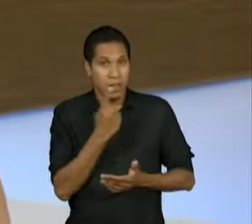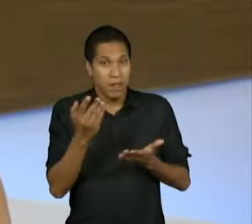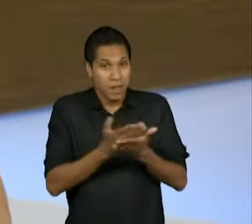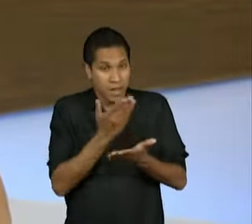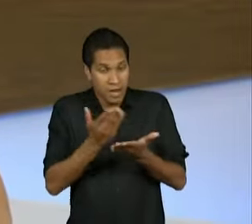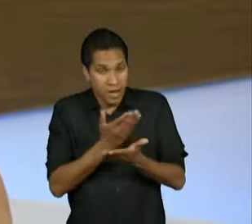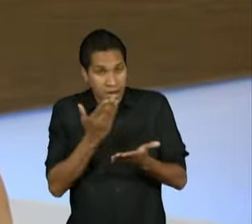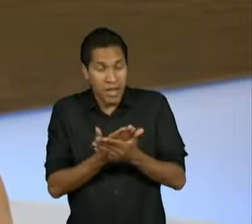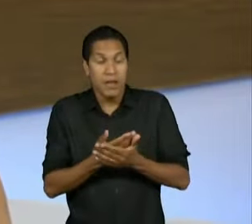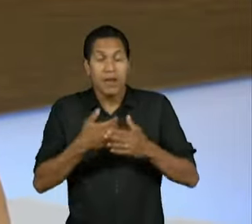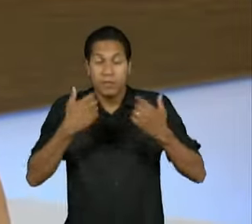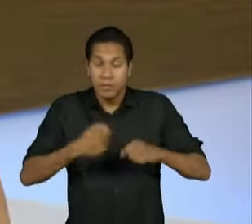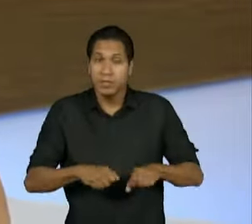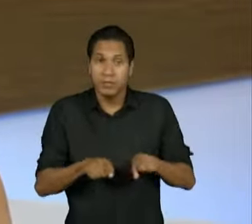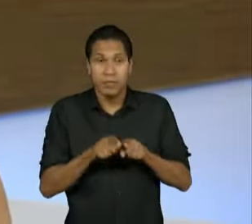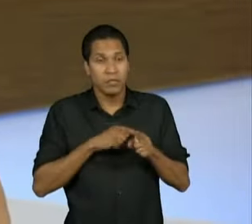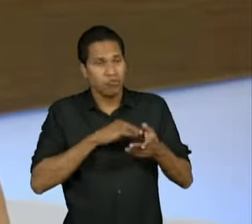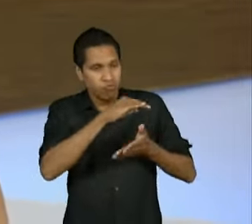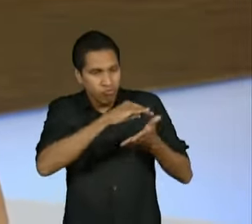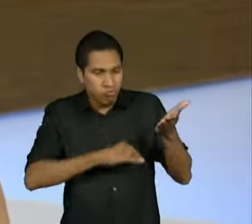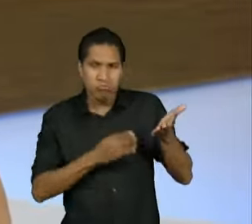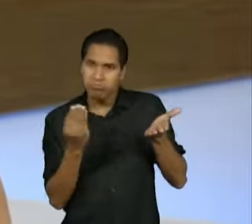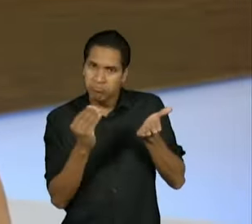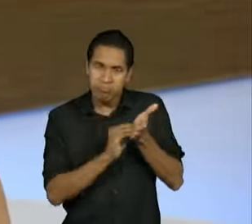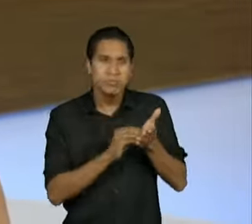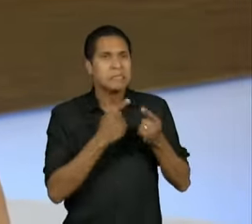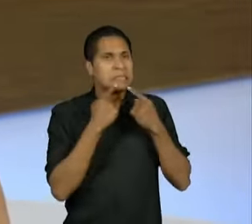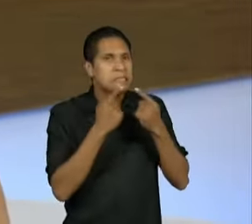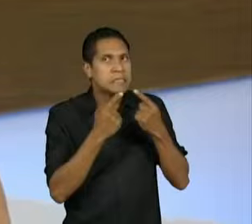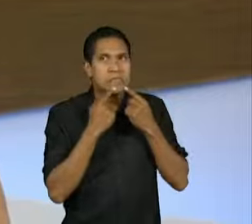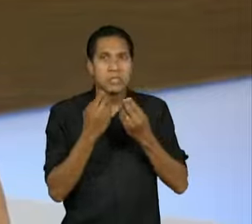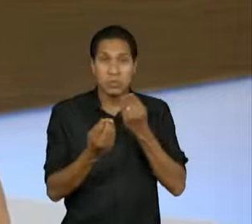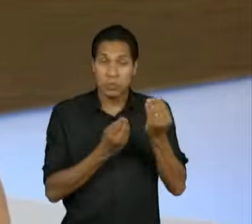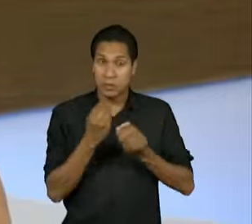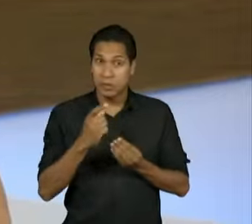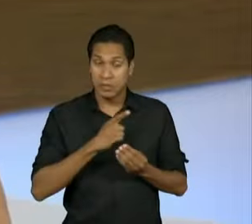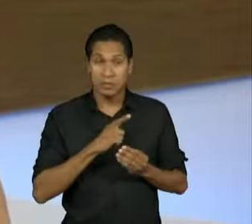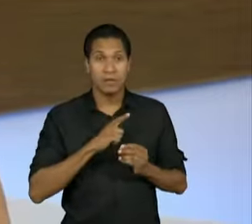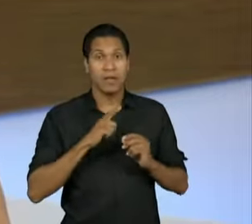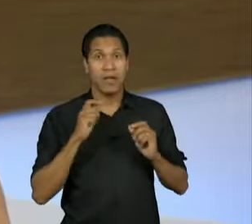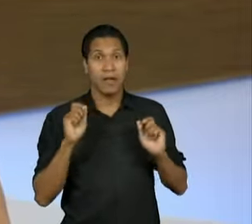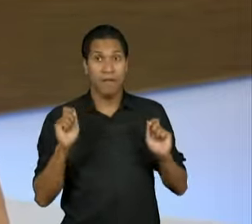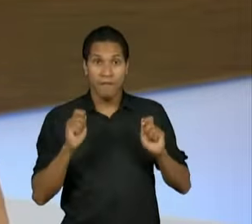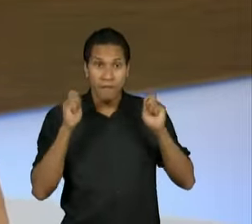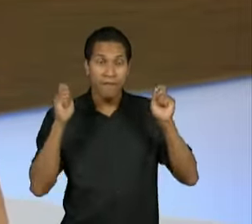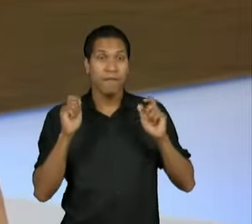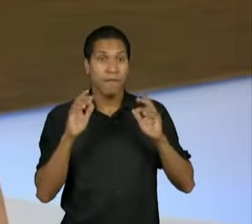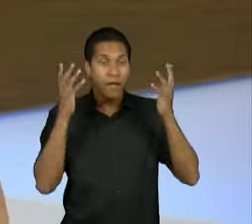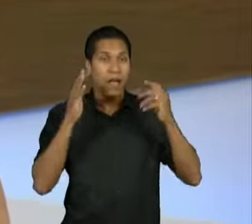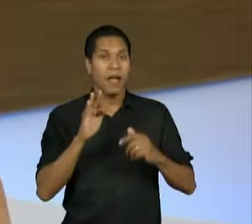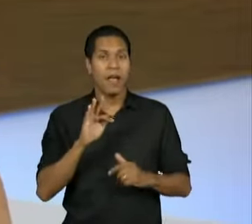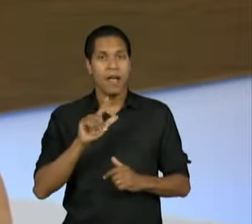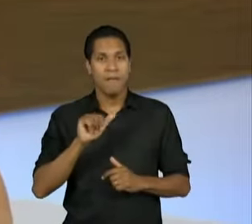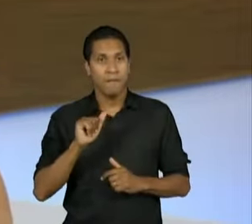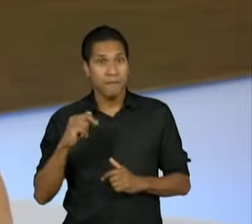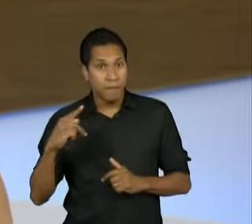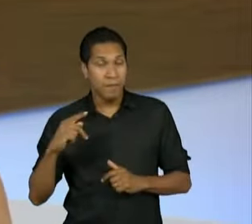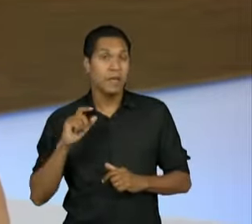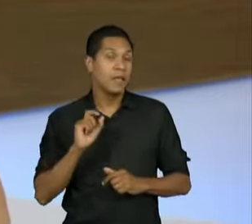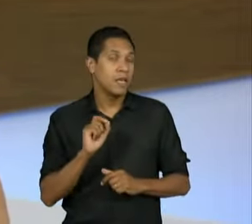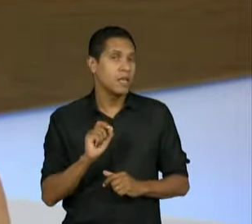quando você se junta a um manifesto que critica a programação da principal festa literária do Brasil, que é a Flip, ou se